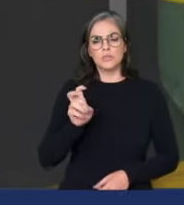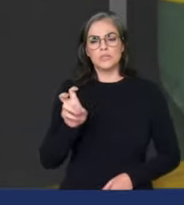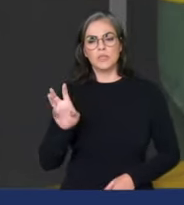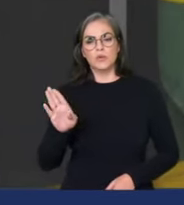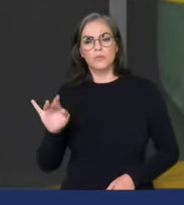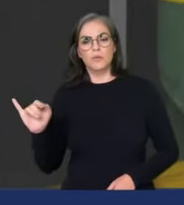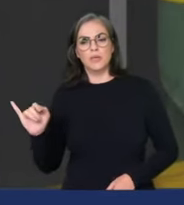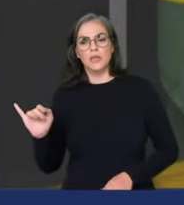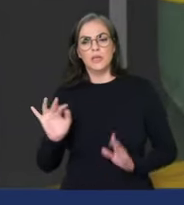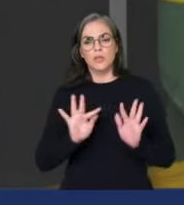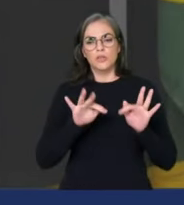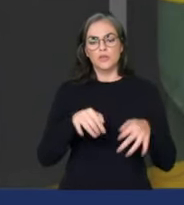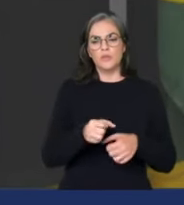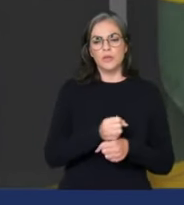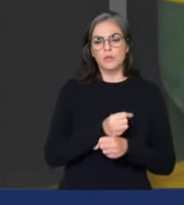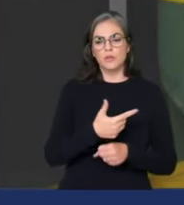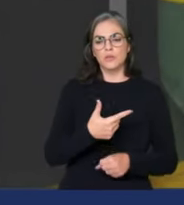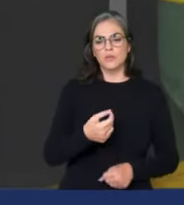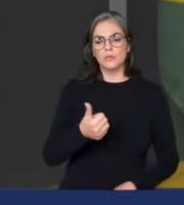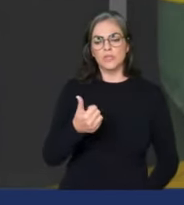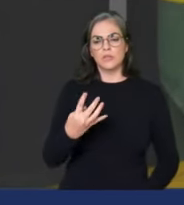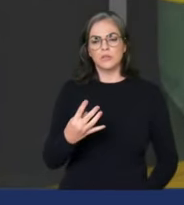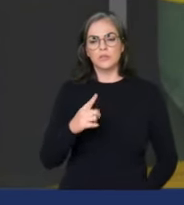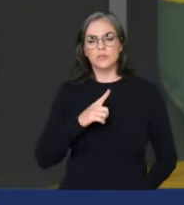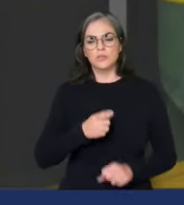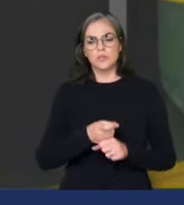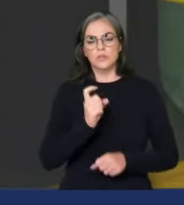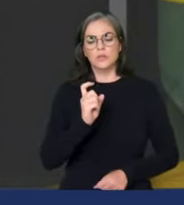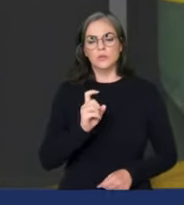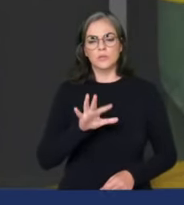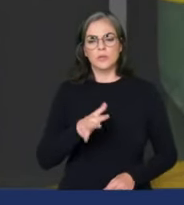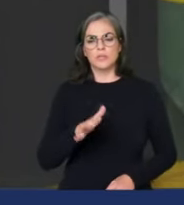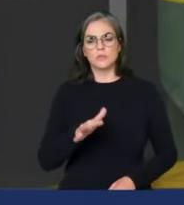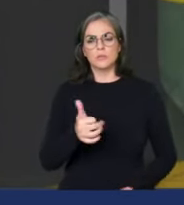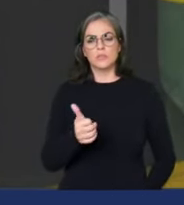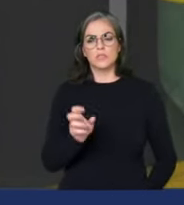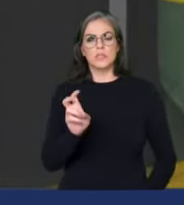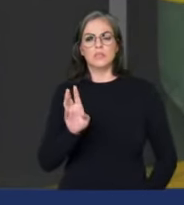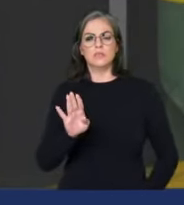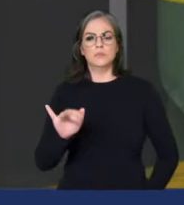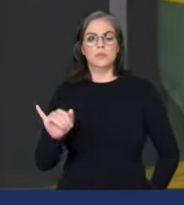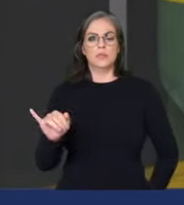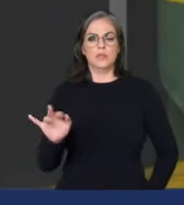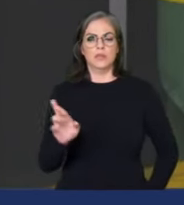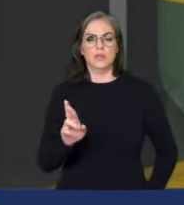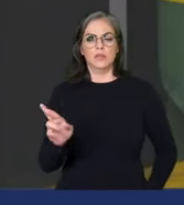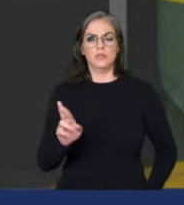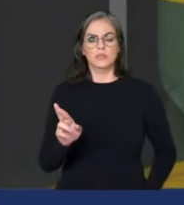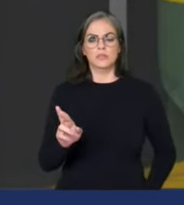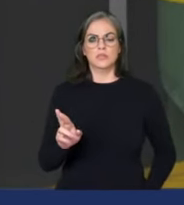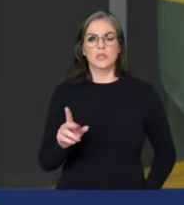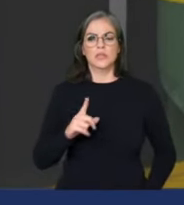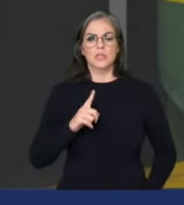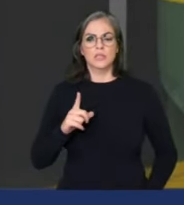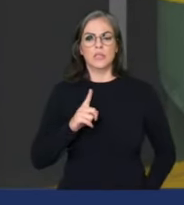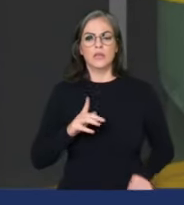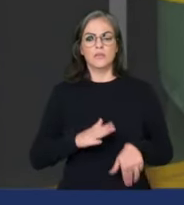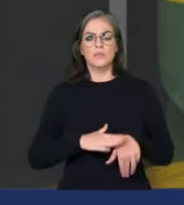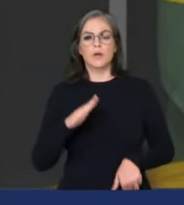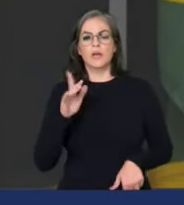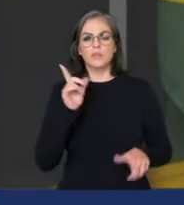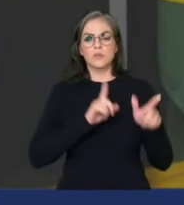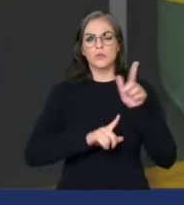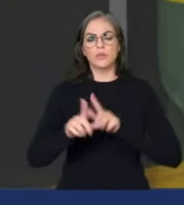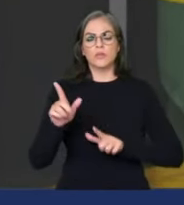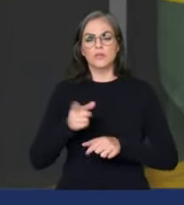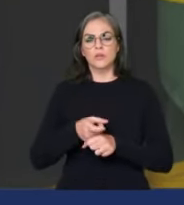de 2014 com um lucro líquido em média de 15 bilhões de reais e com um recorde de lucro líquido da Petrobras ali